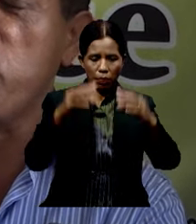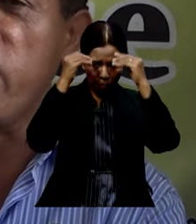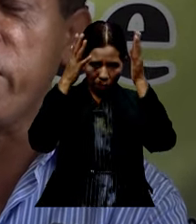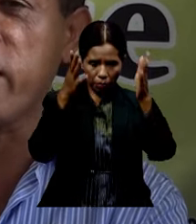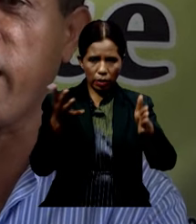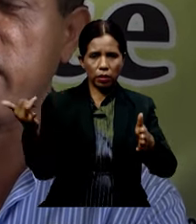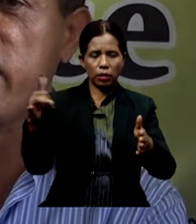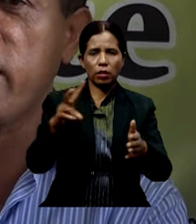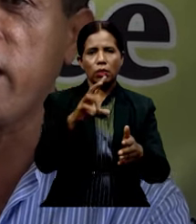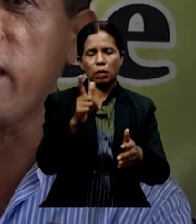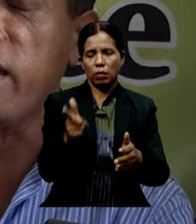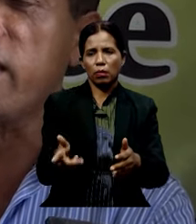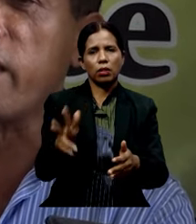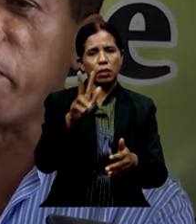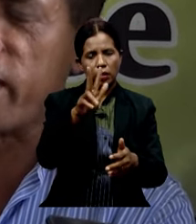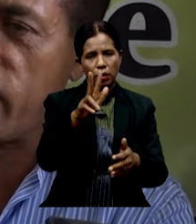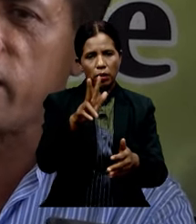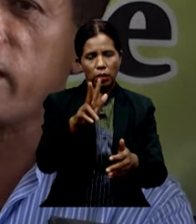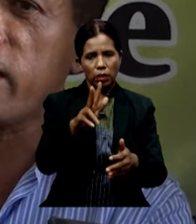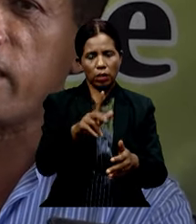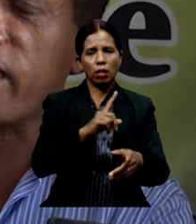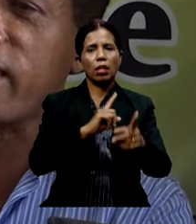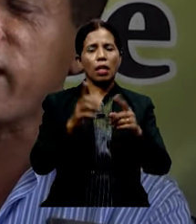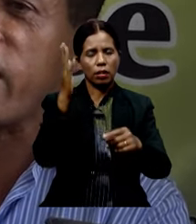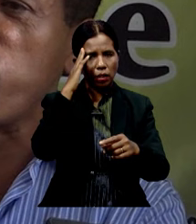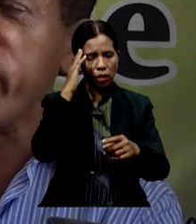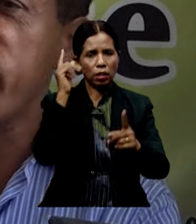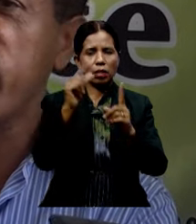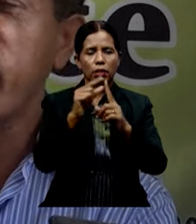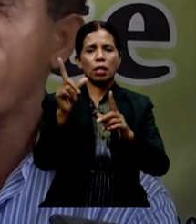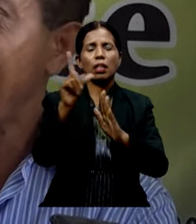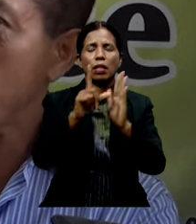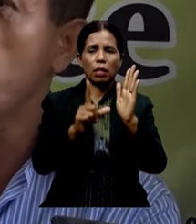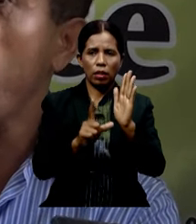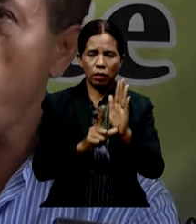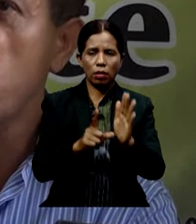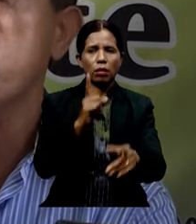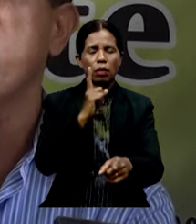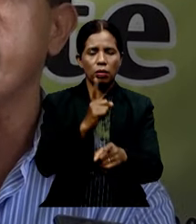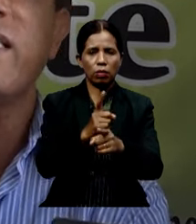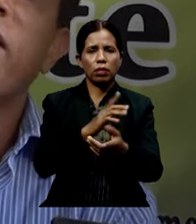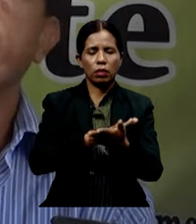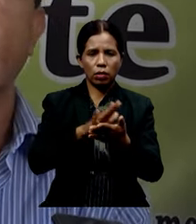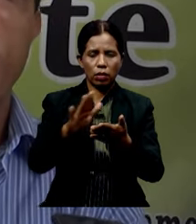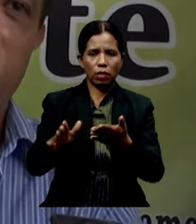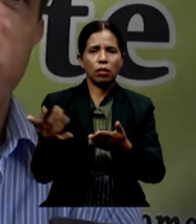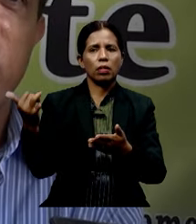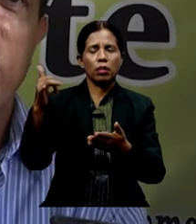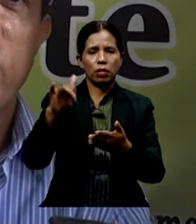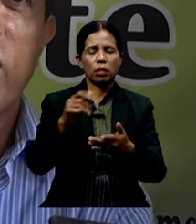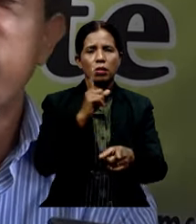contratados 2023 interpreta cada Decreto-Lei da Nené claro, momos e sira